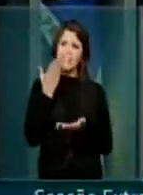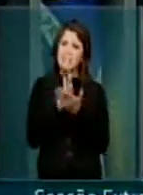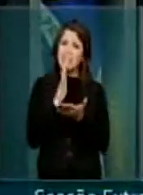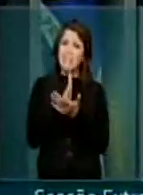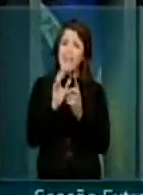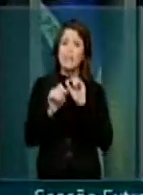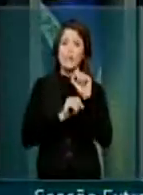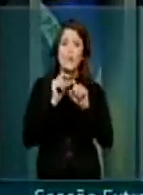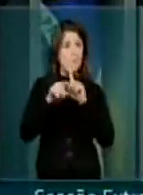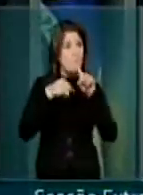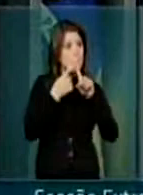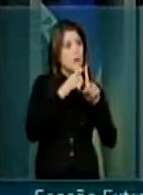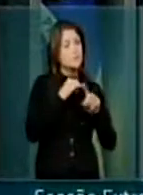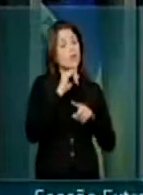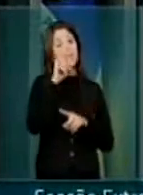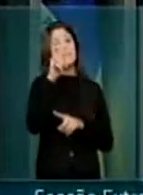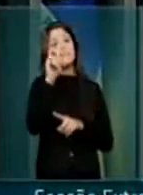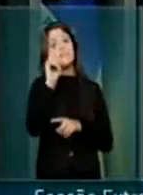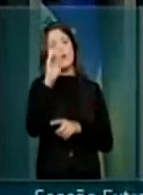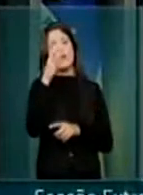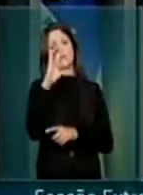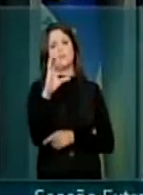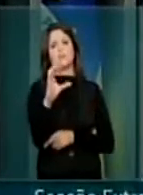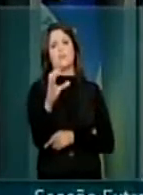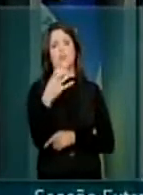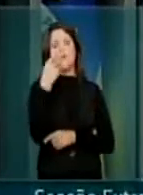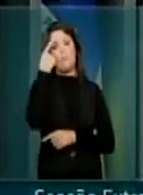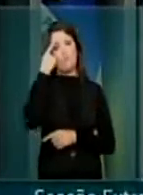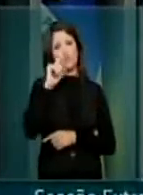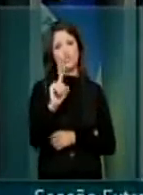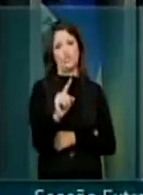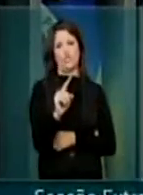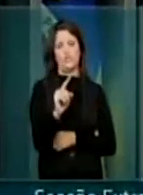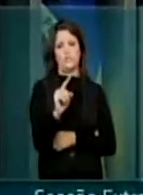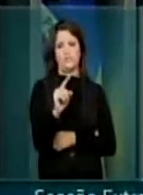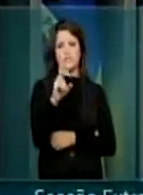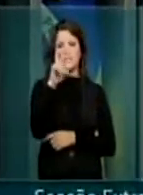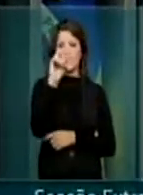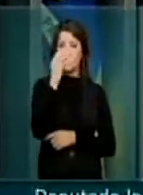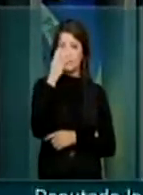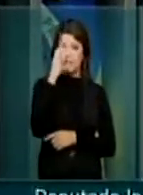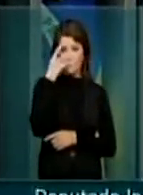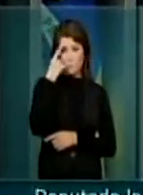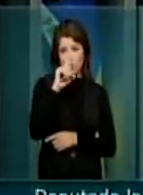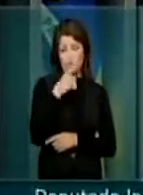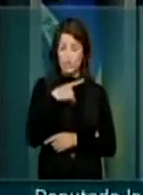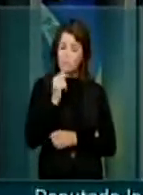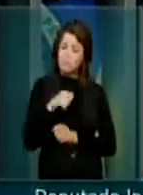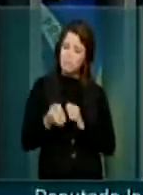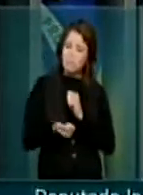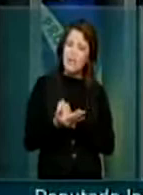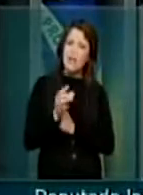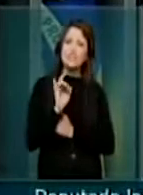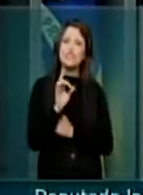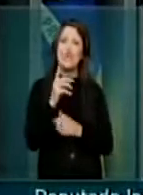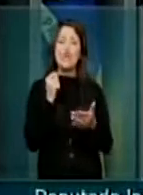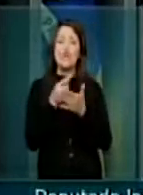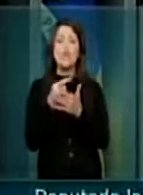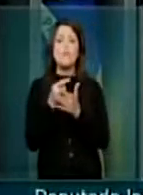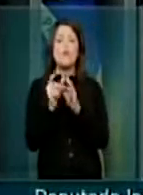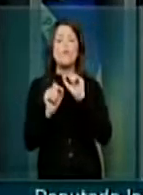mais é do que 50 centavos por dia. 50 centavos que dá apenas para